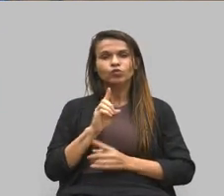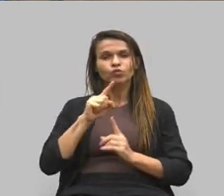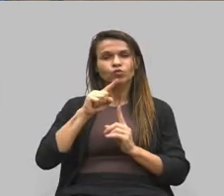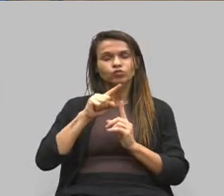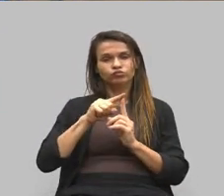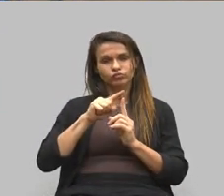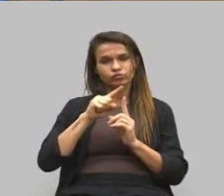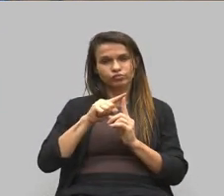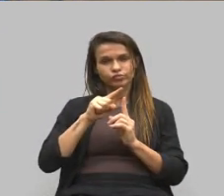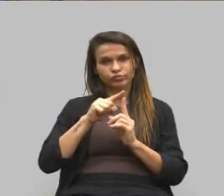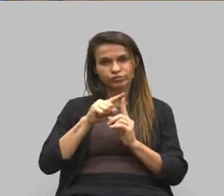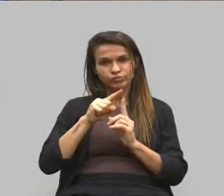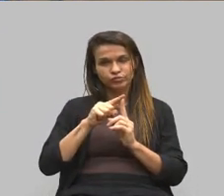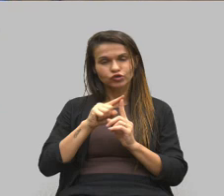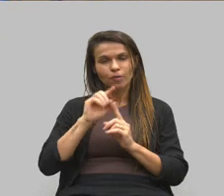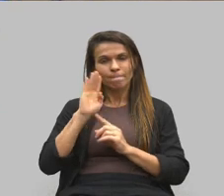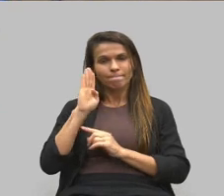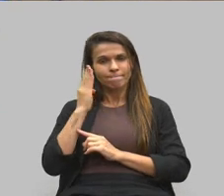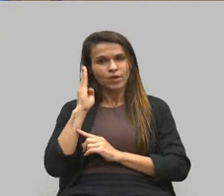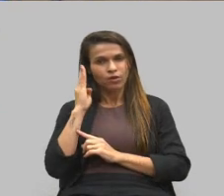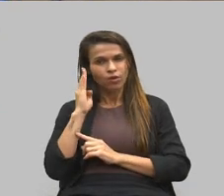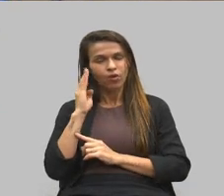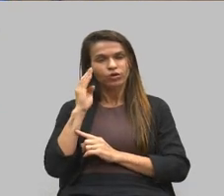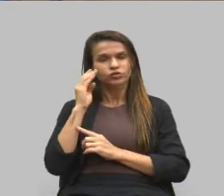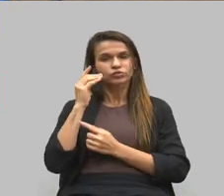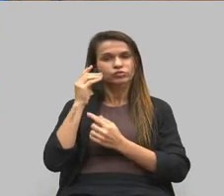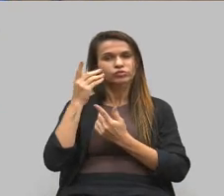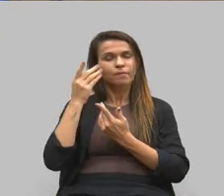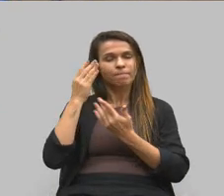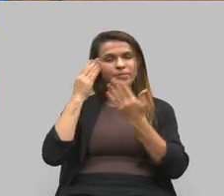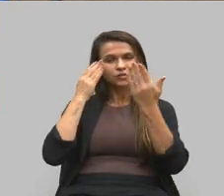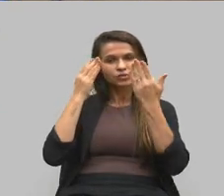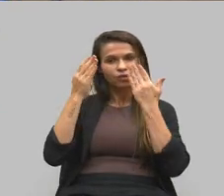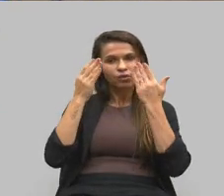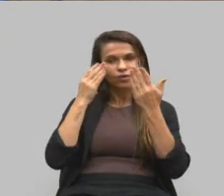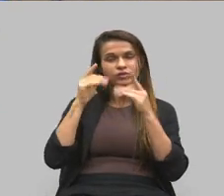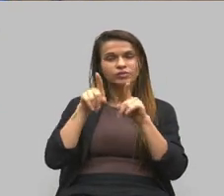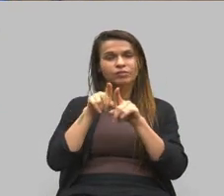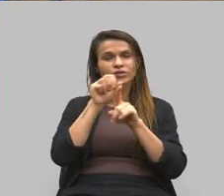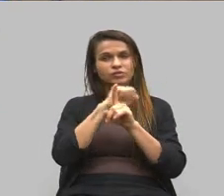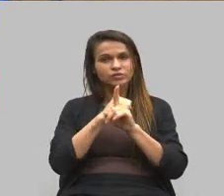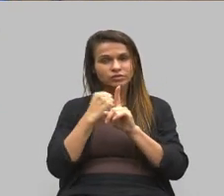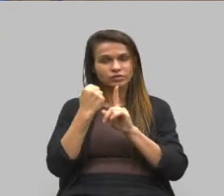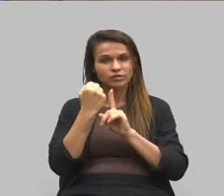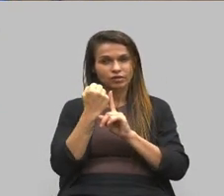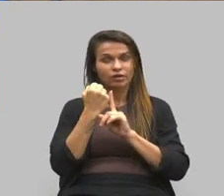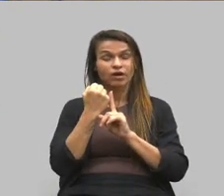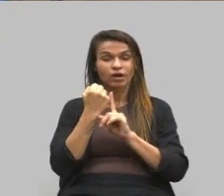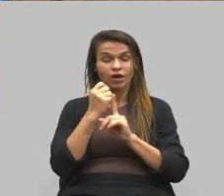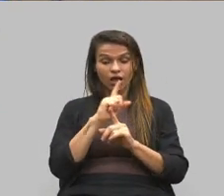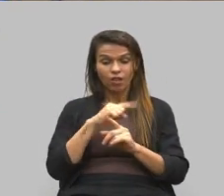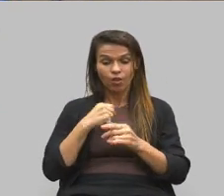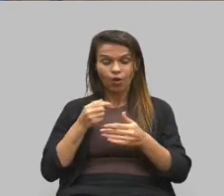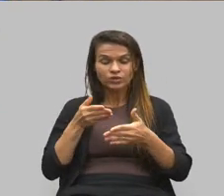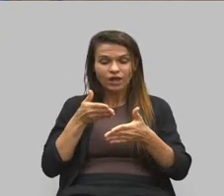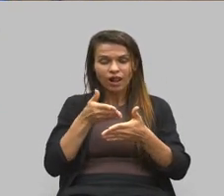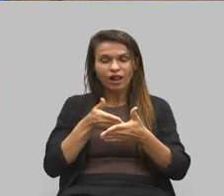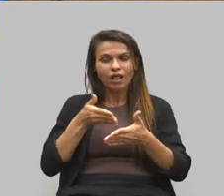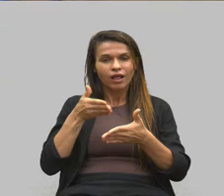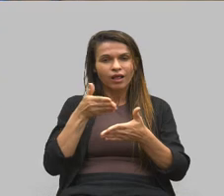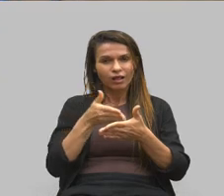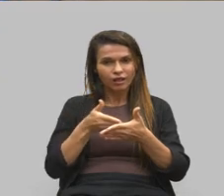fatores biológicos psicológicos e sociais e as nossas limitações são